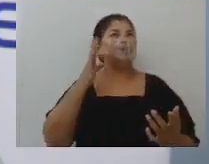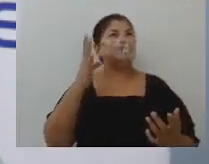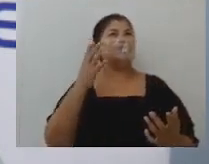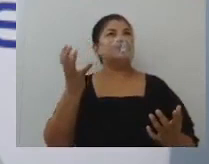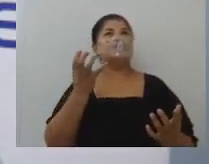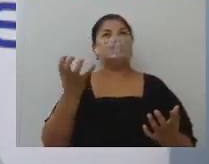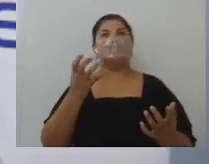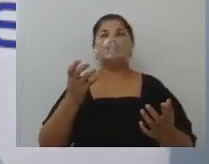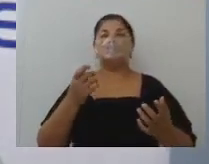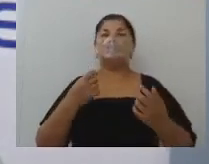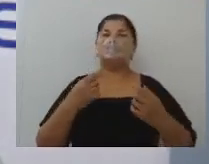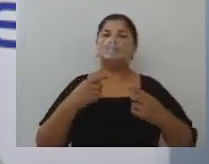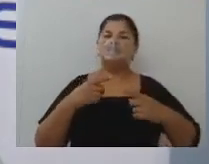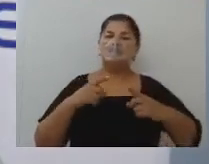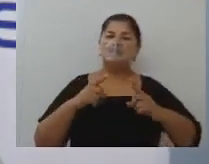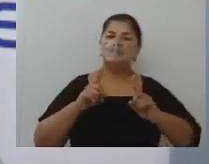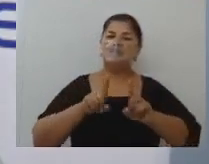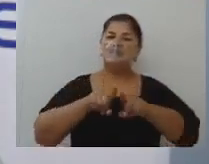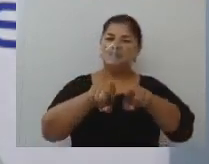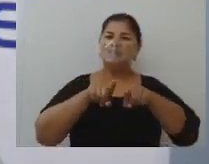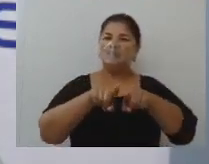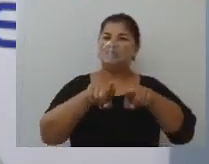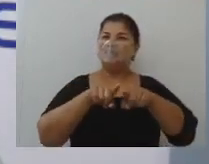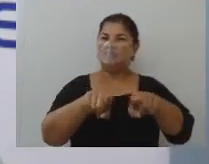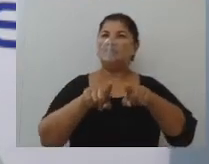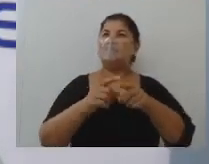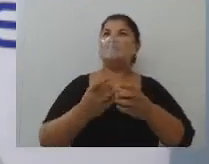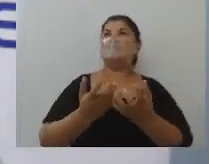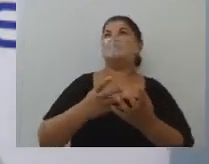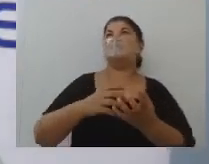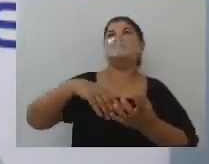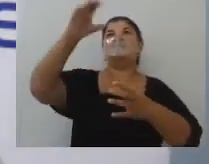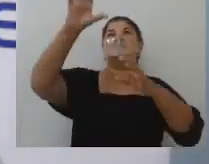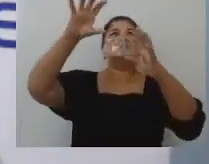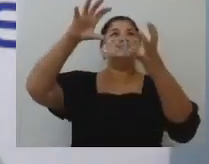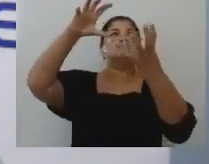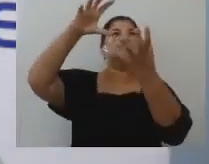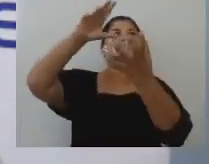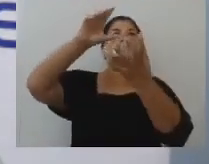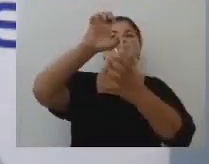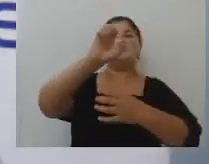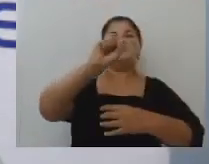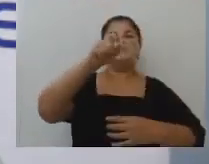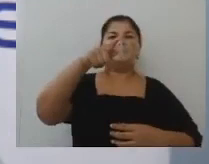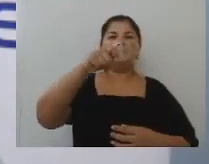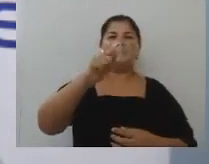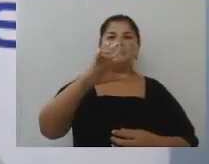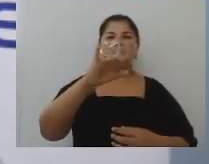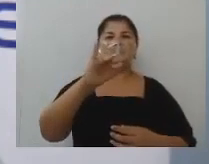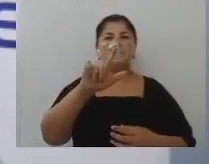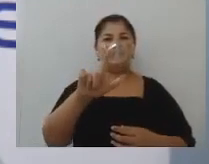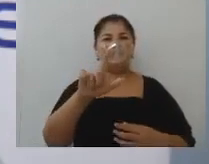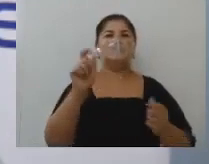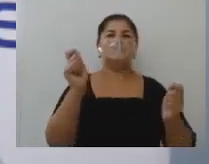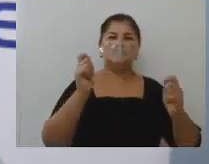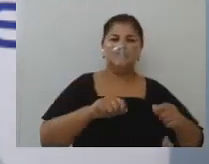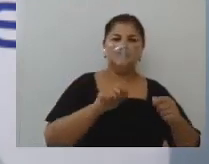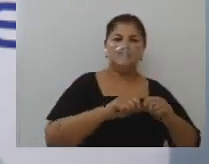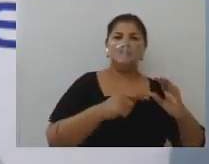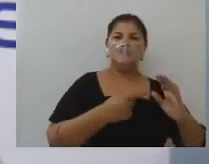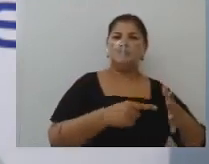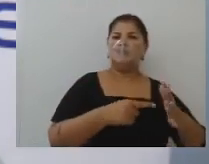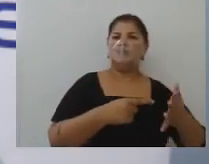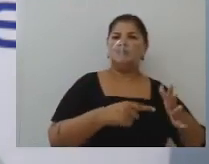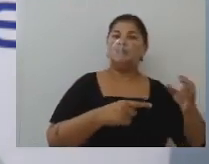corrida espacial e nessa corrida espacial eu não tenho lá combustível. Eu posso montar um motor que funcione